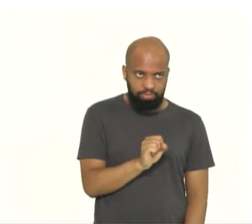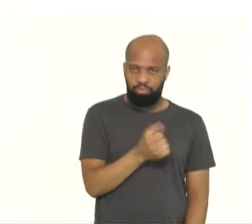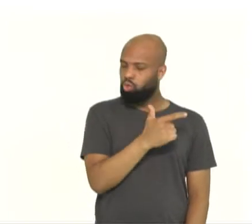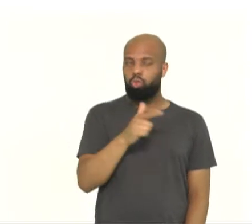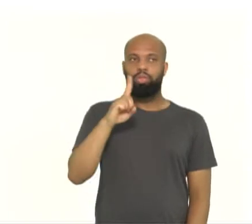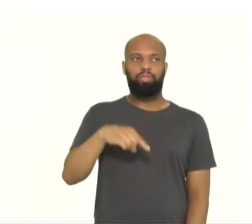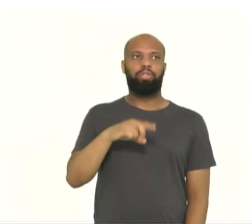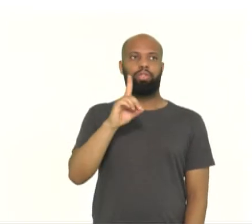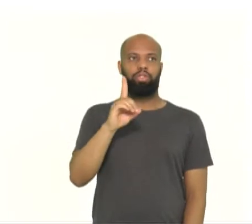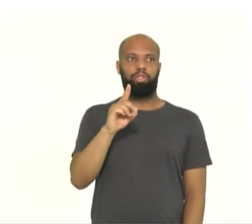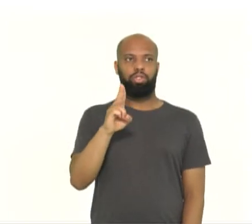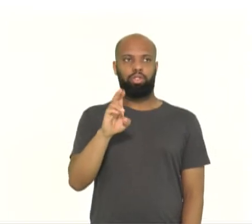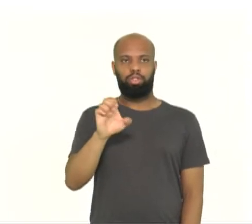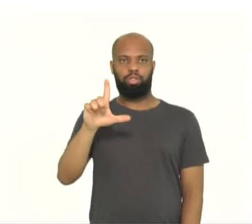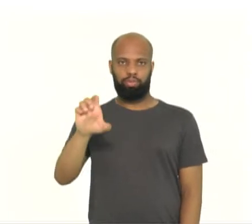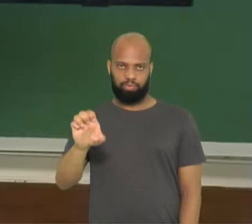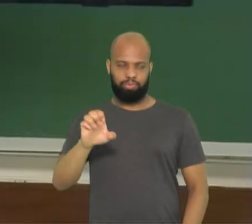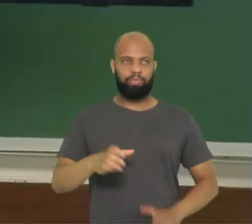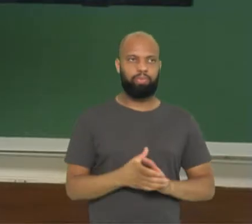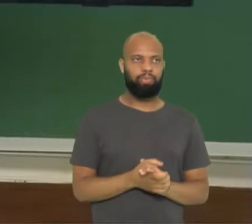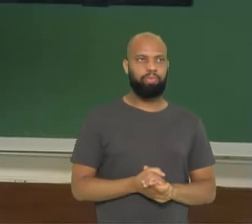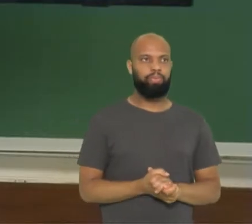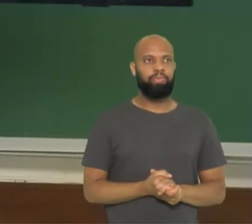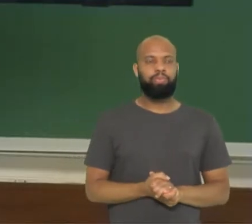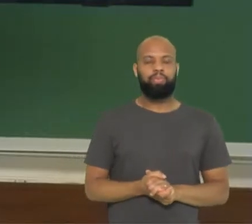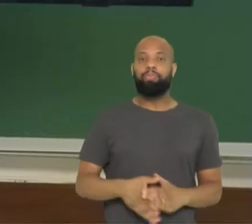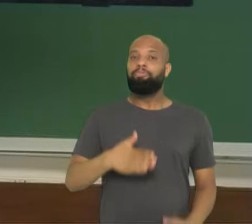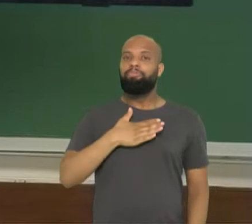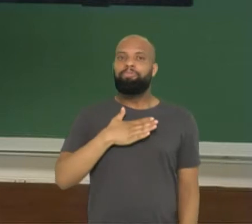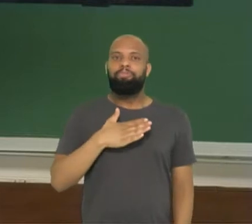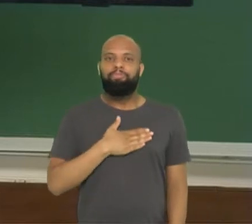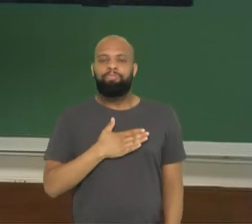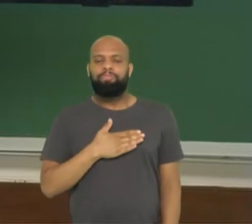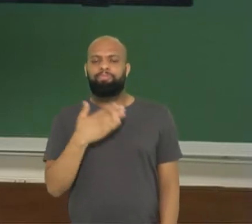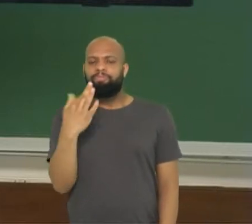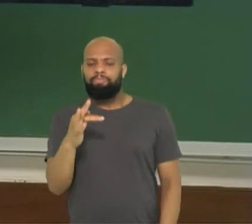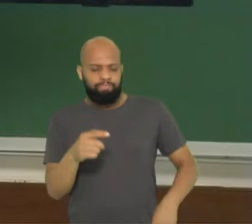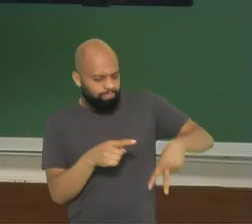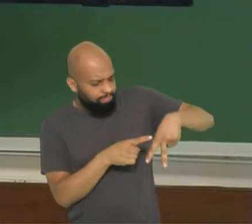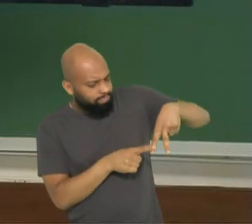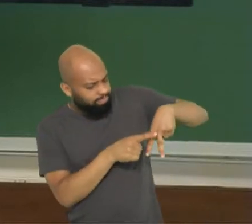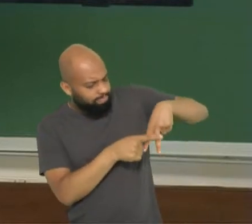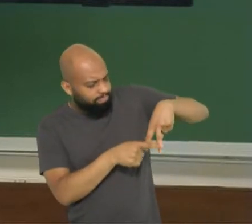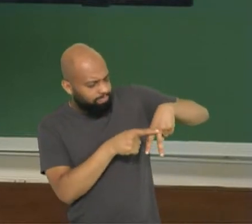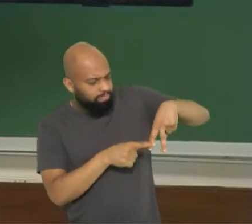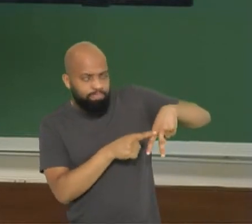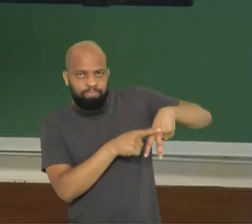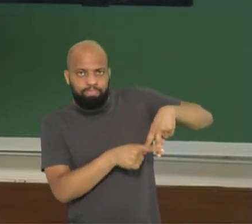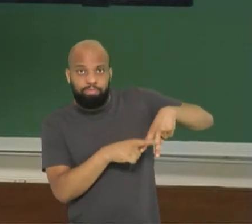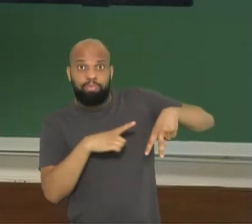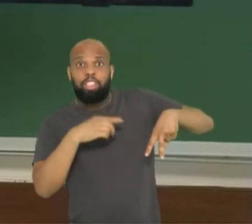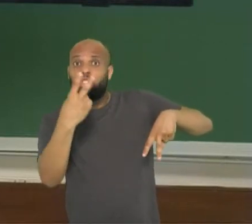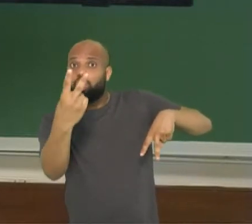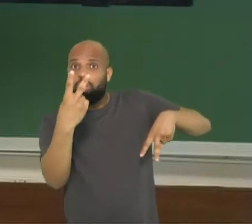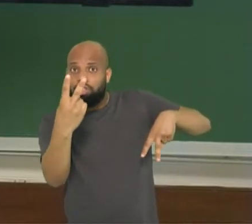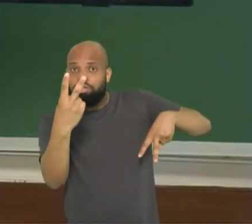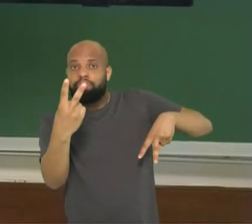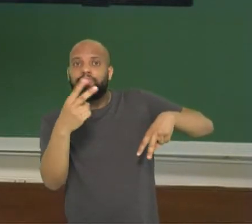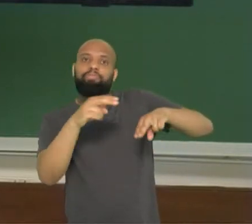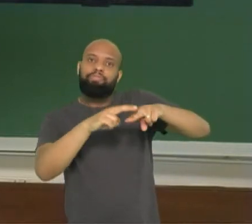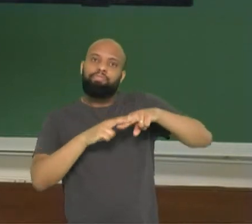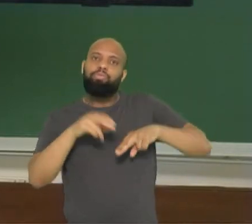no singular. Né? A mim me duelen las piernas. Las piernas, el sujeto está em